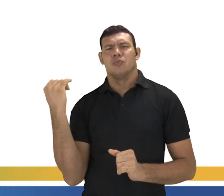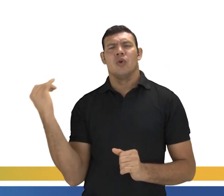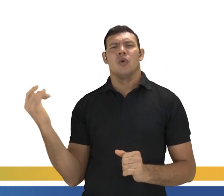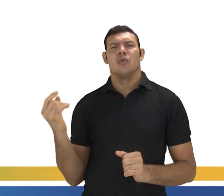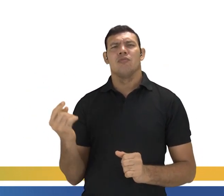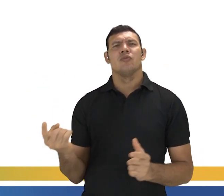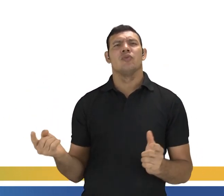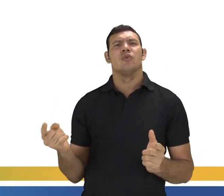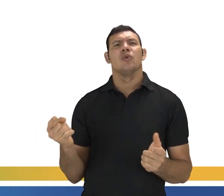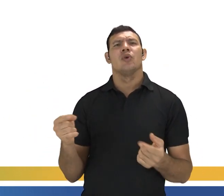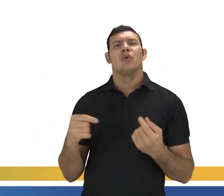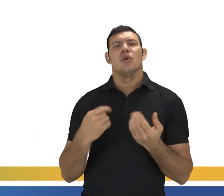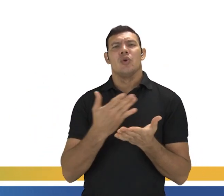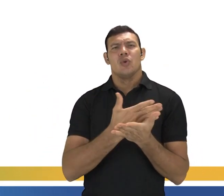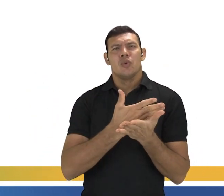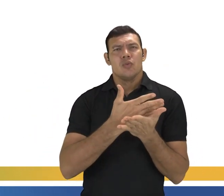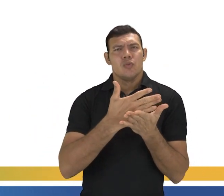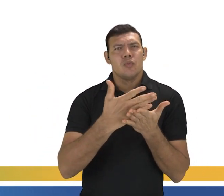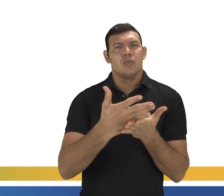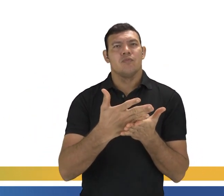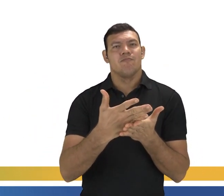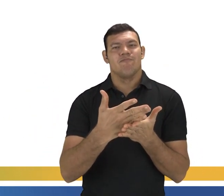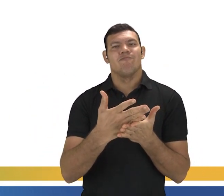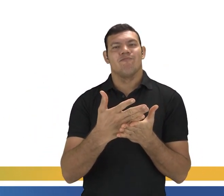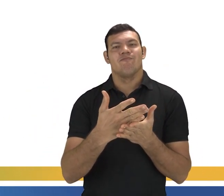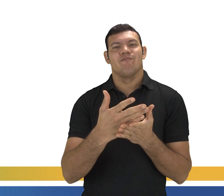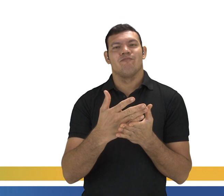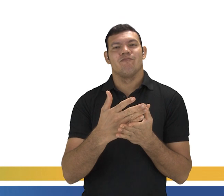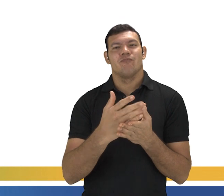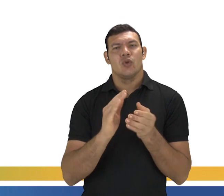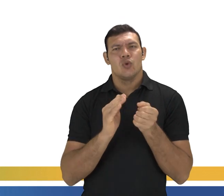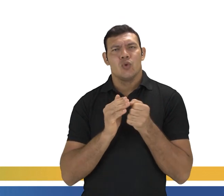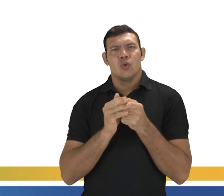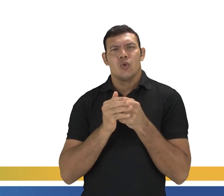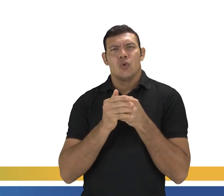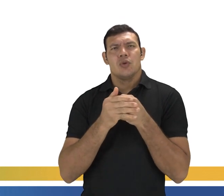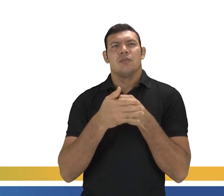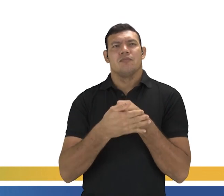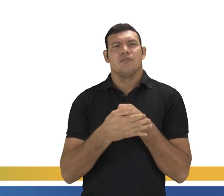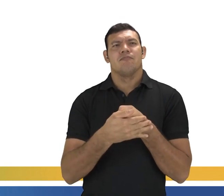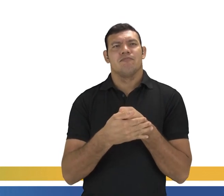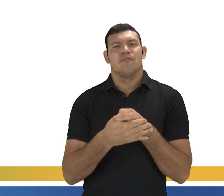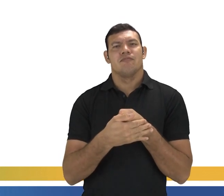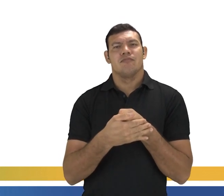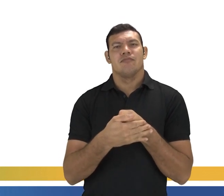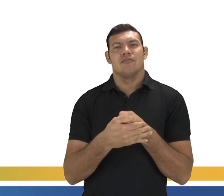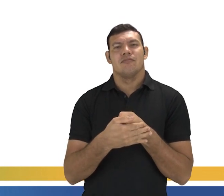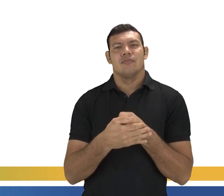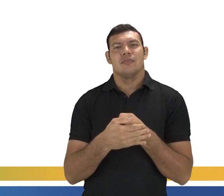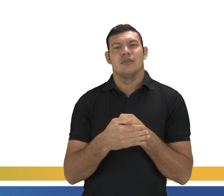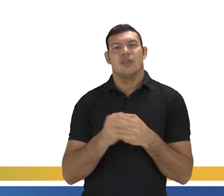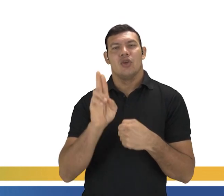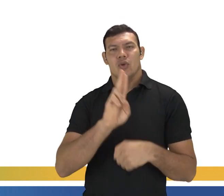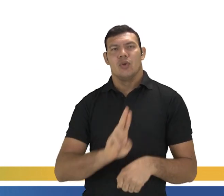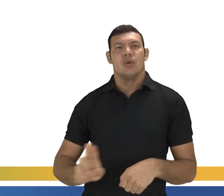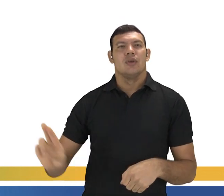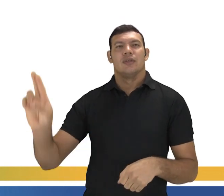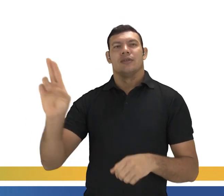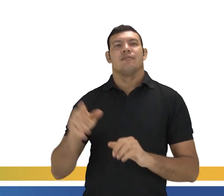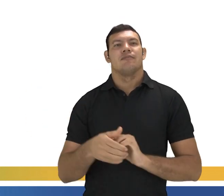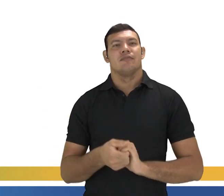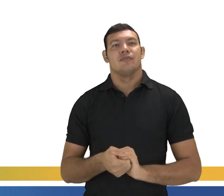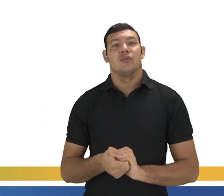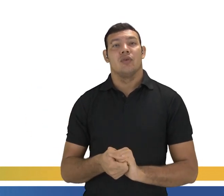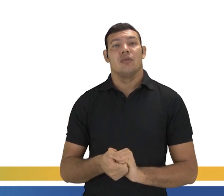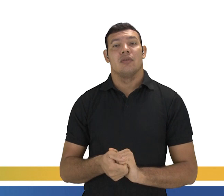a omissão do meio acadêmico quanto à má alimentação dos jovens. À guisa de Kant, o ser humano é tudo